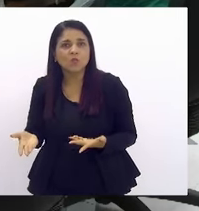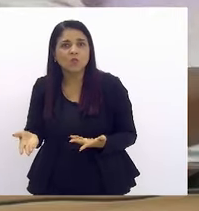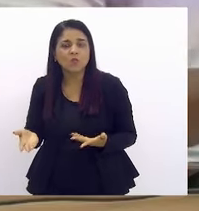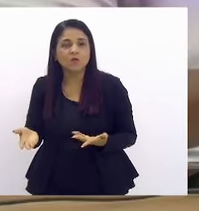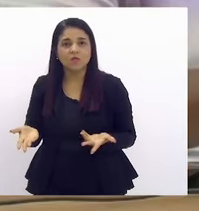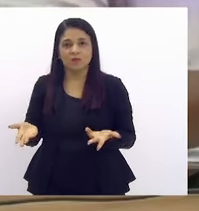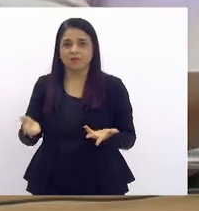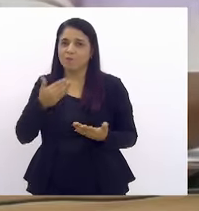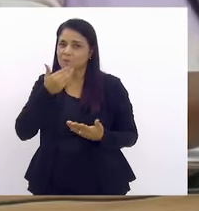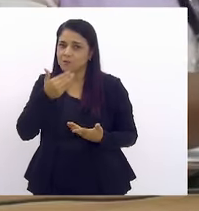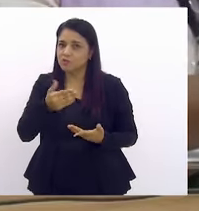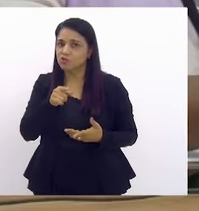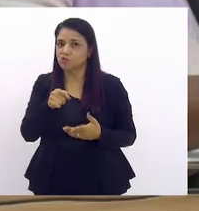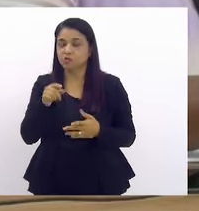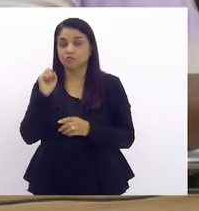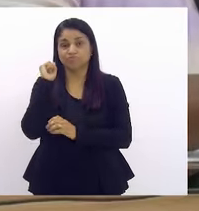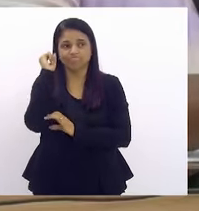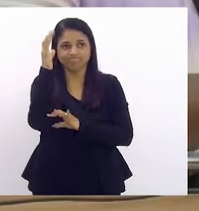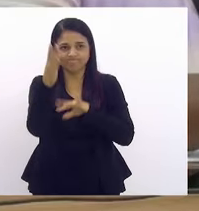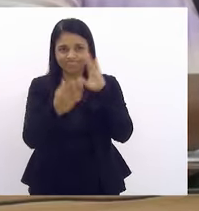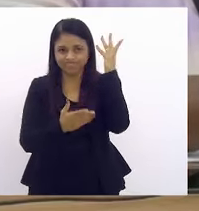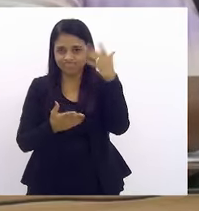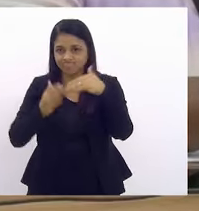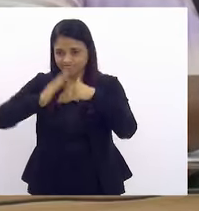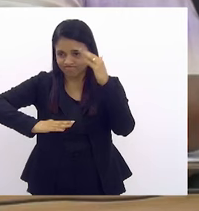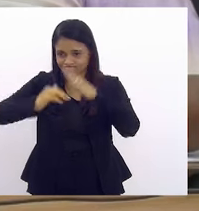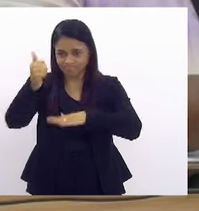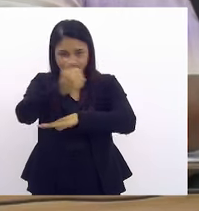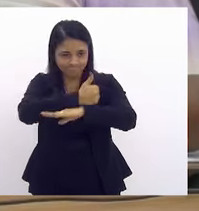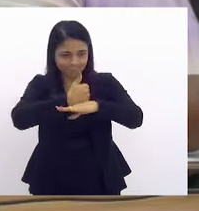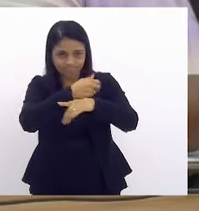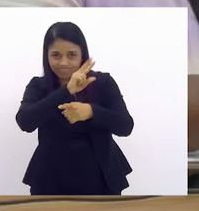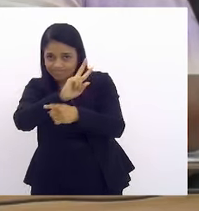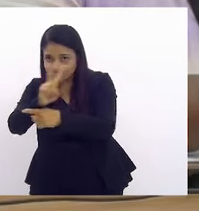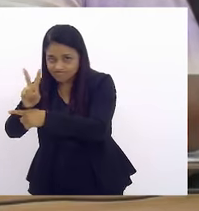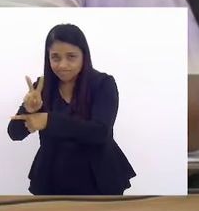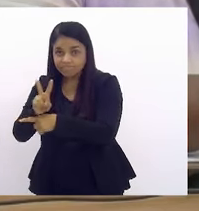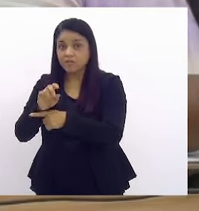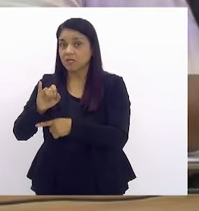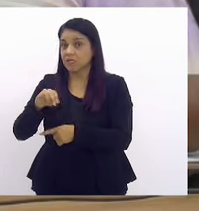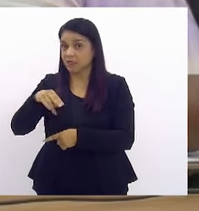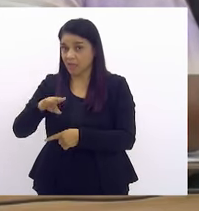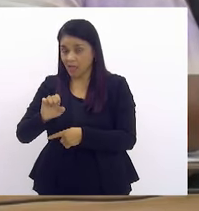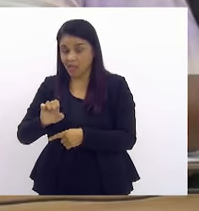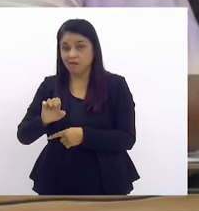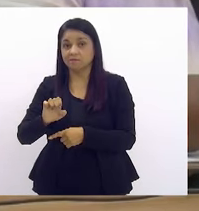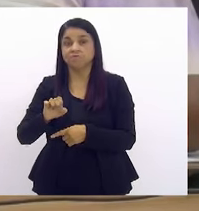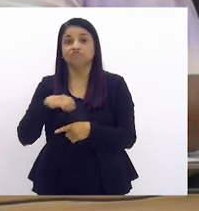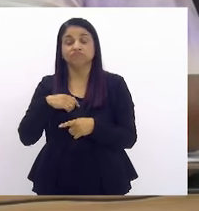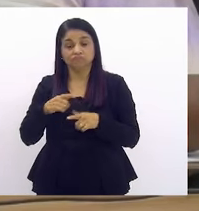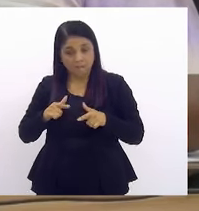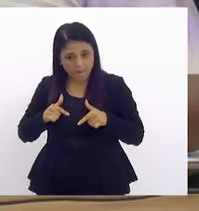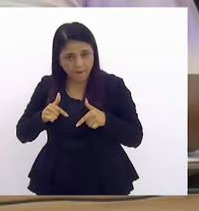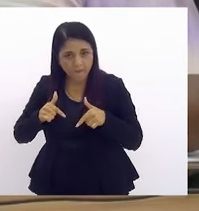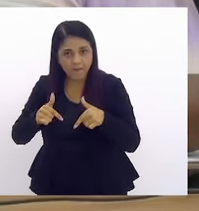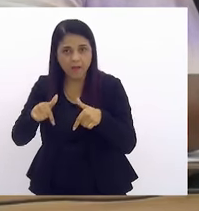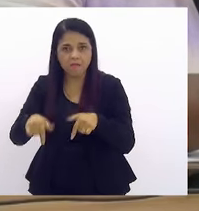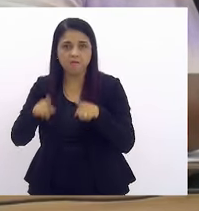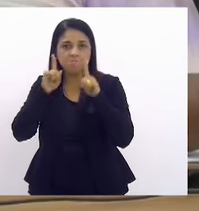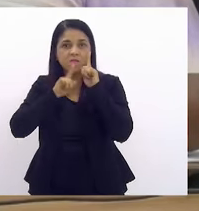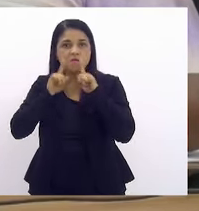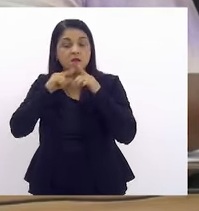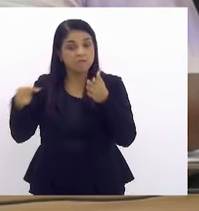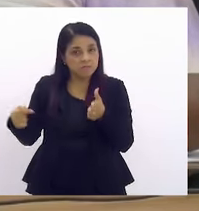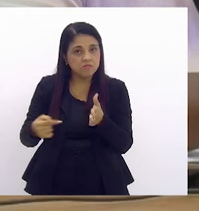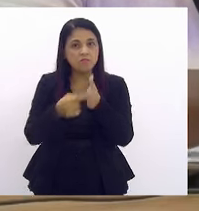aqui que os ambientalistas, né, e o INEA intensificasse aqui em Maricá e fizesse essas denúncias